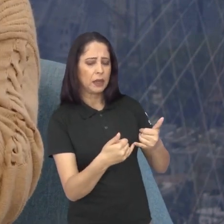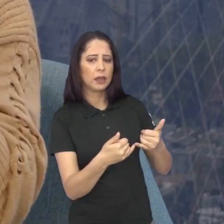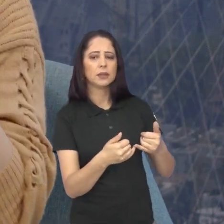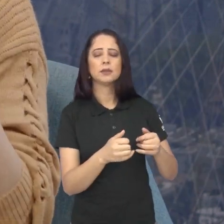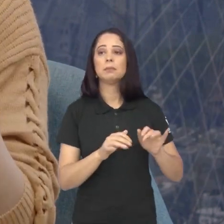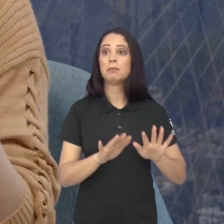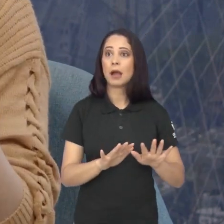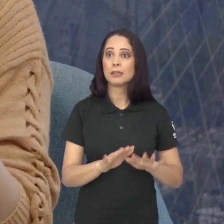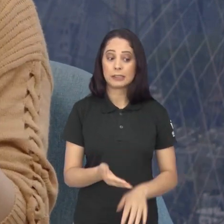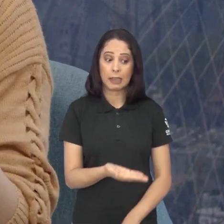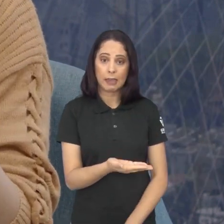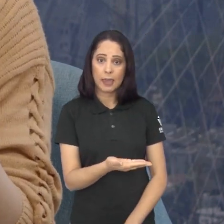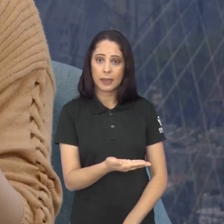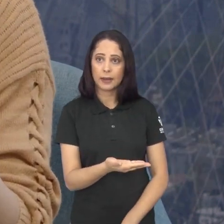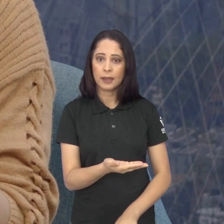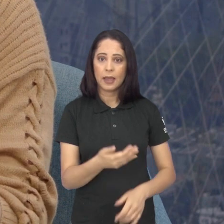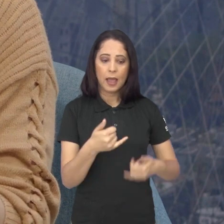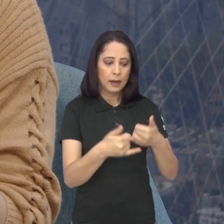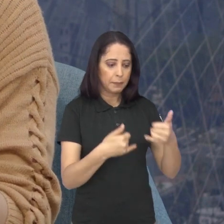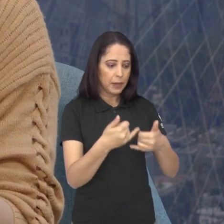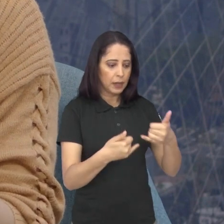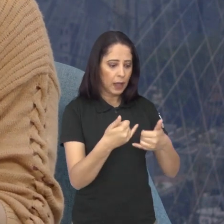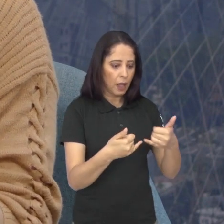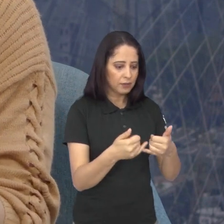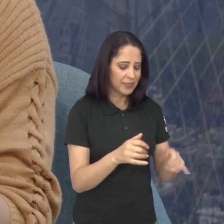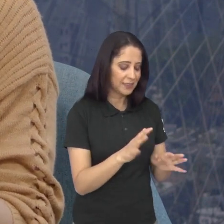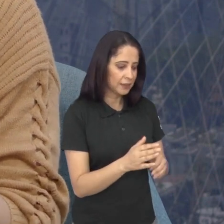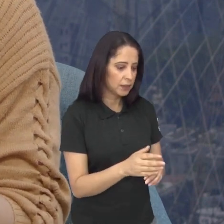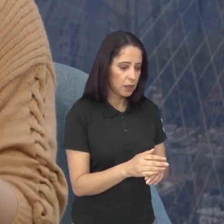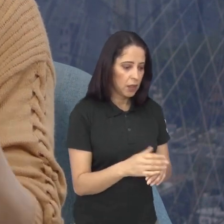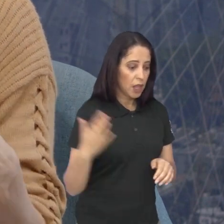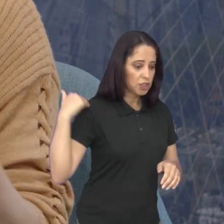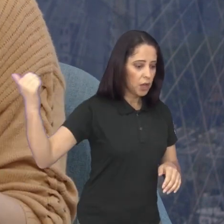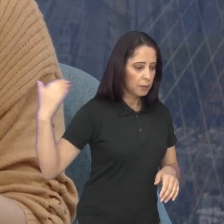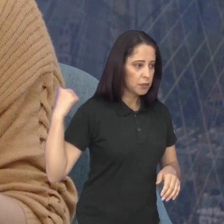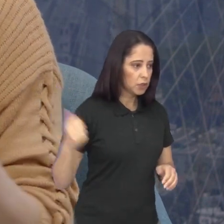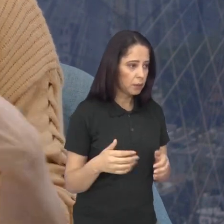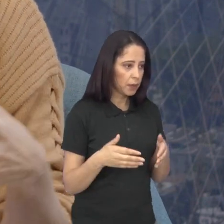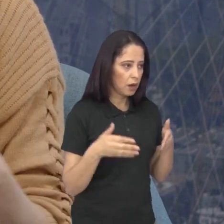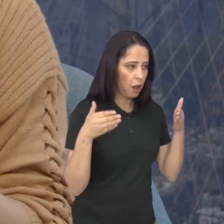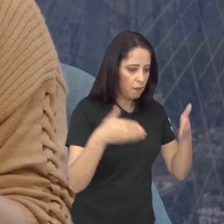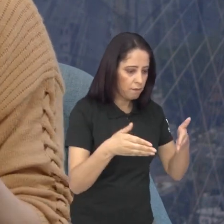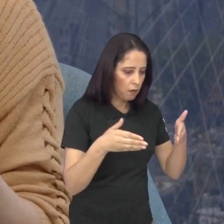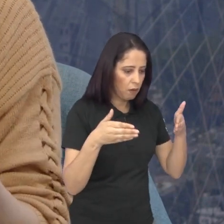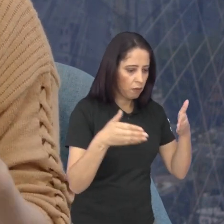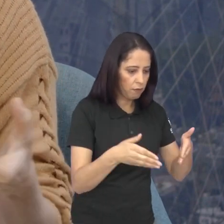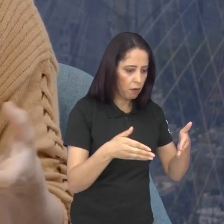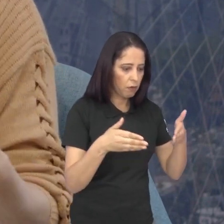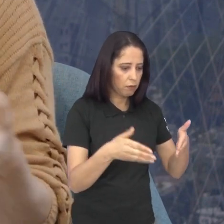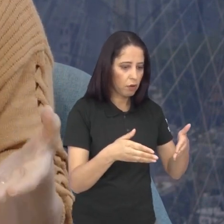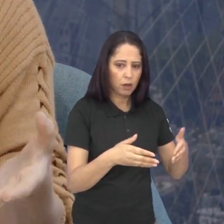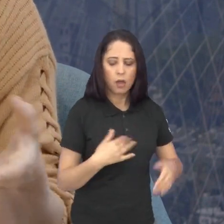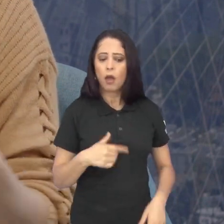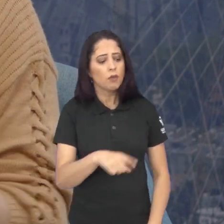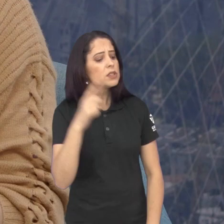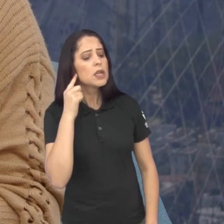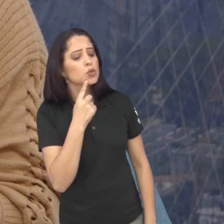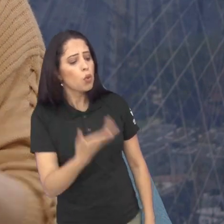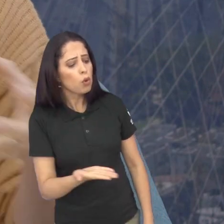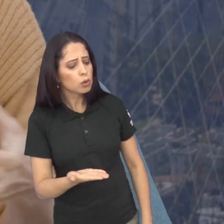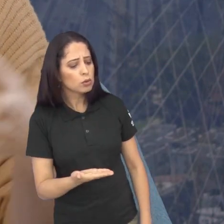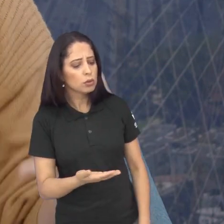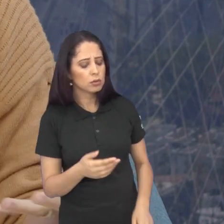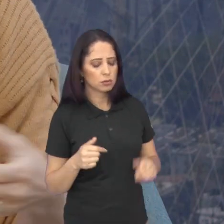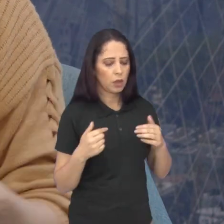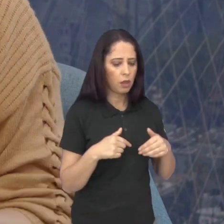criança que ele começava a brincar com o brinquedinho, você chamava ele, você, Henrique, Henrique. E aí a gente brincava, falava, meu, tá surdo?